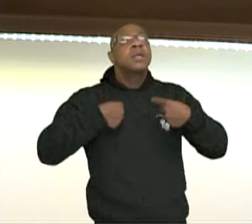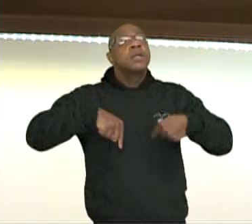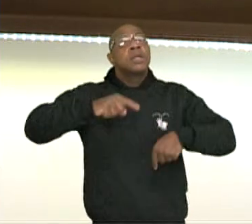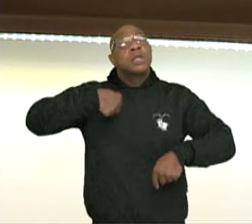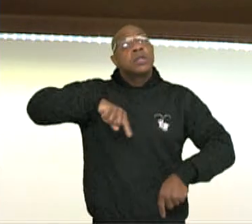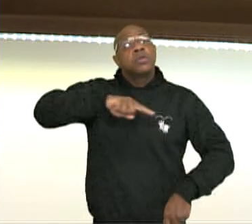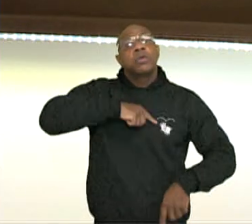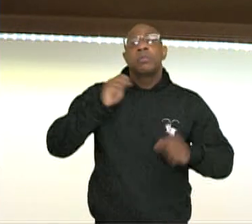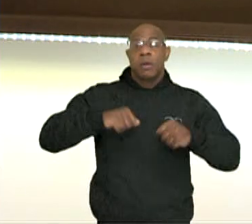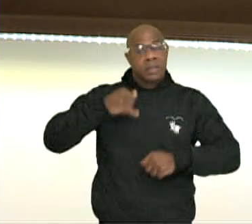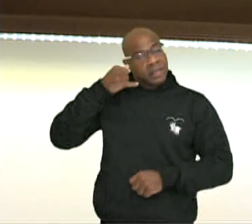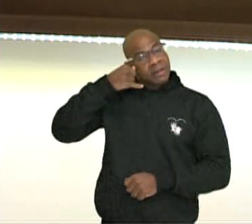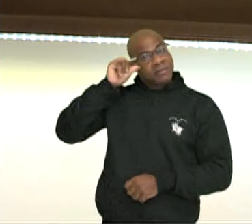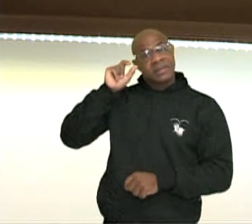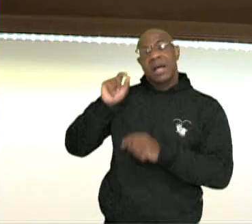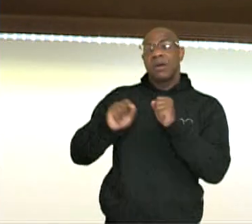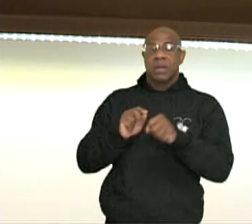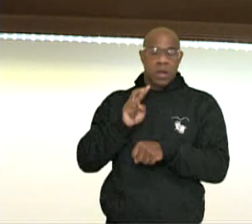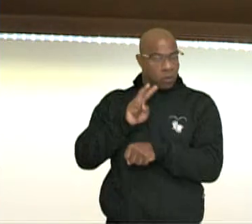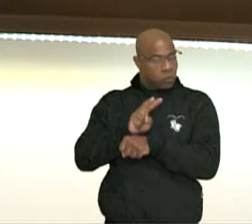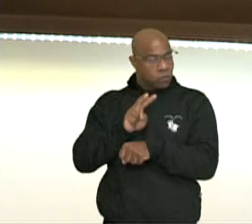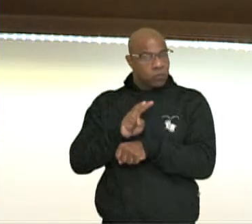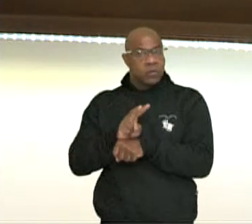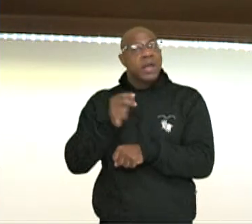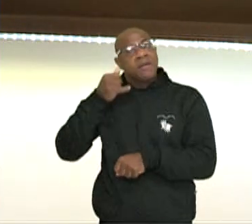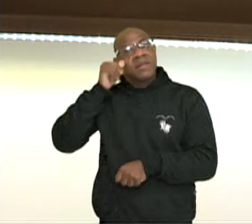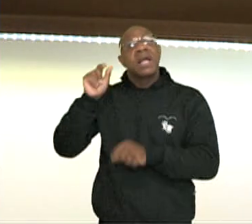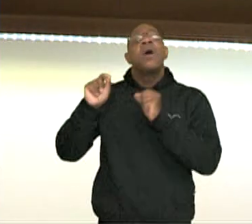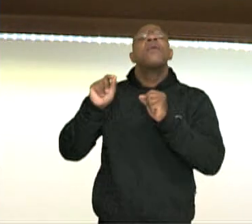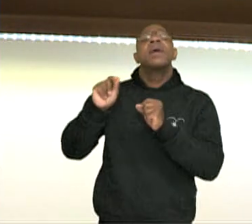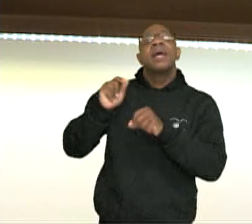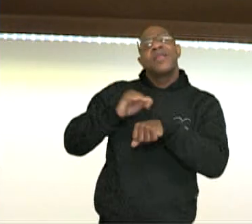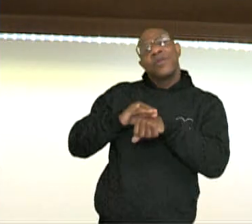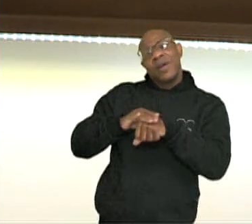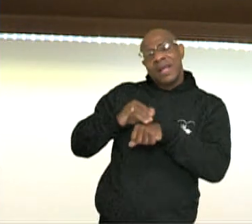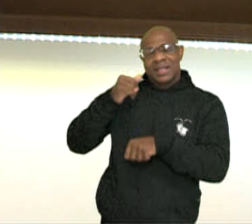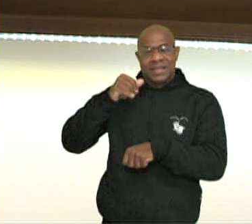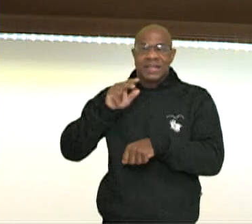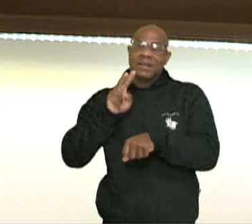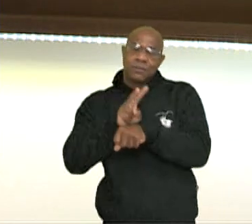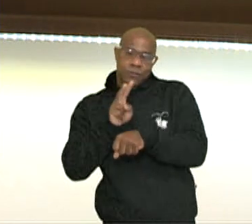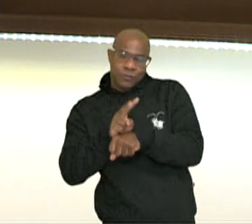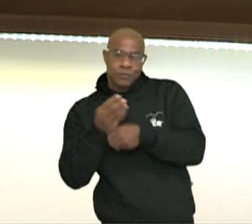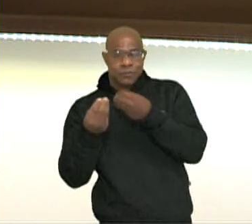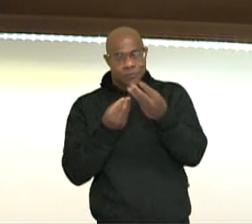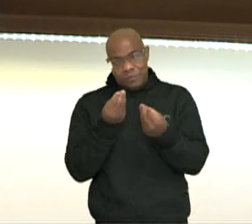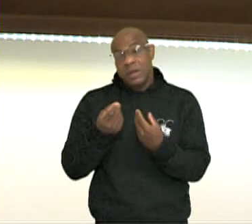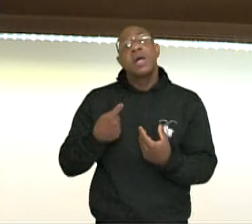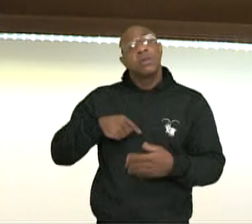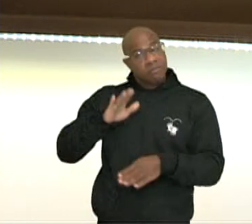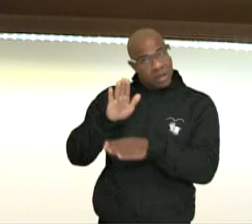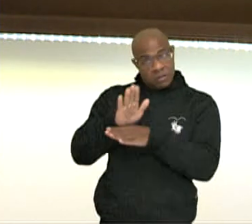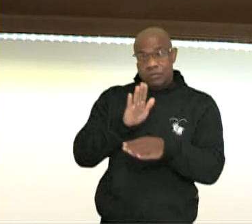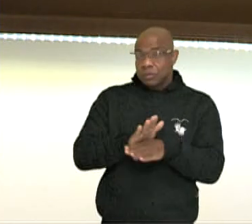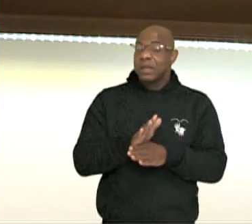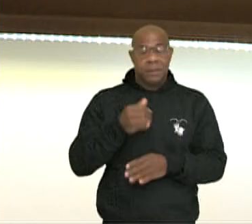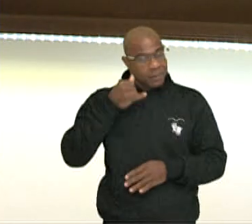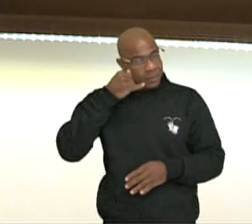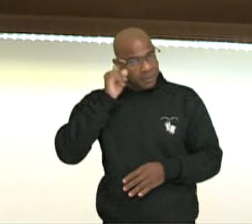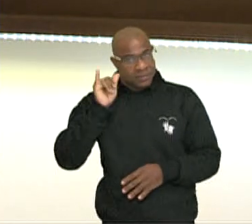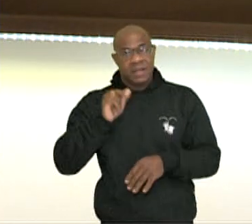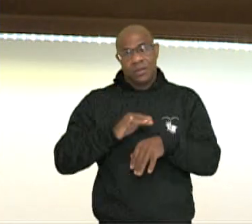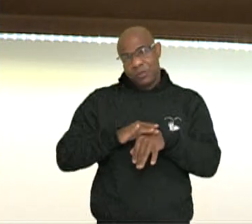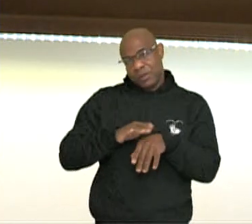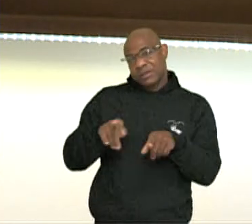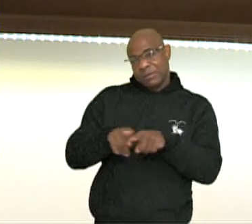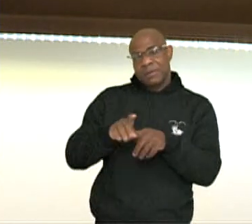se prevenir, né, de muitas doenças. Com certeza, a gente vai estar contribuindo muito com a prevenção. Vamos falar